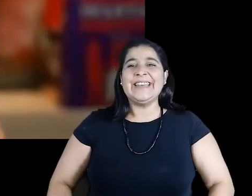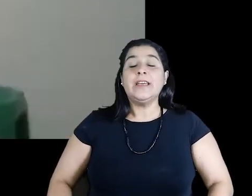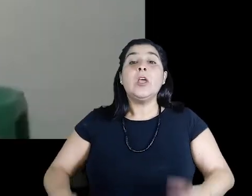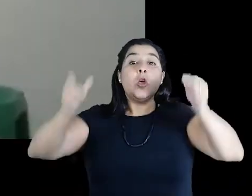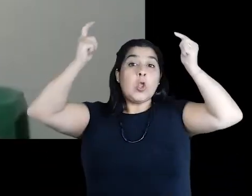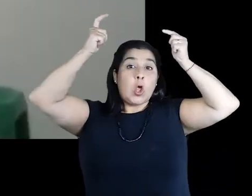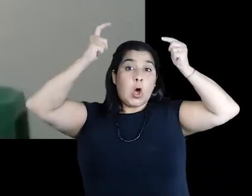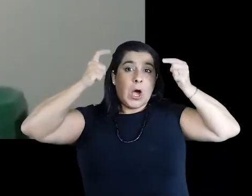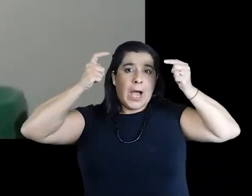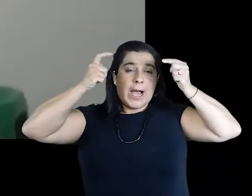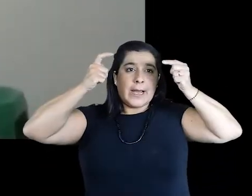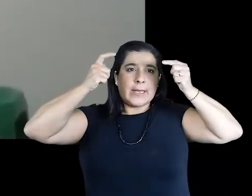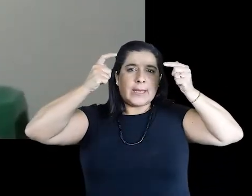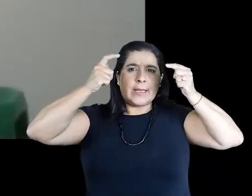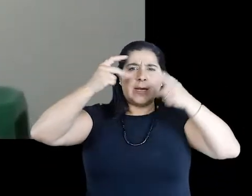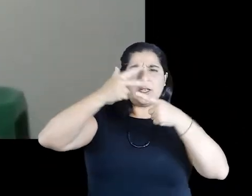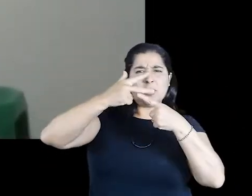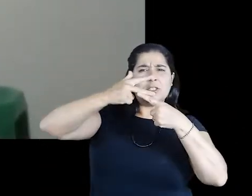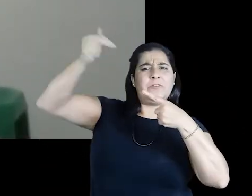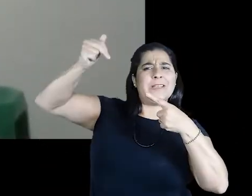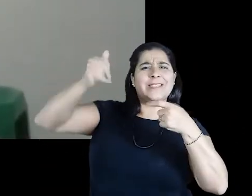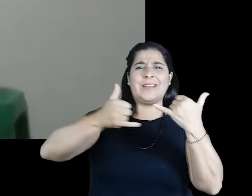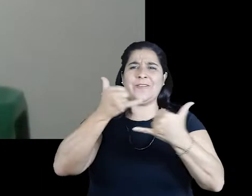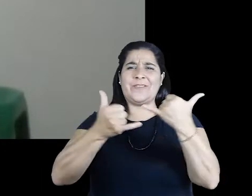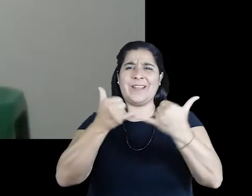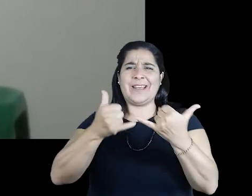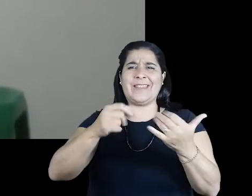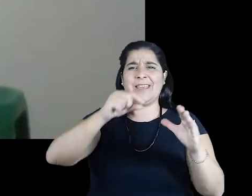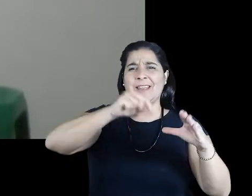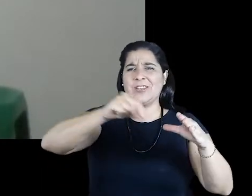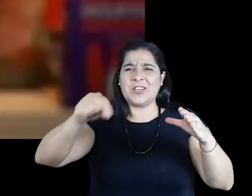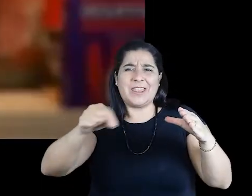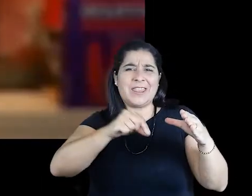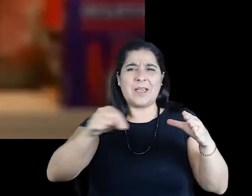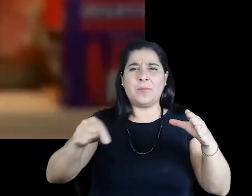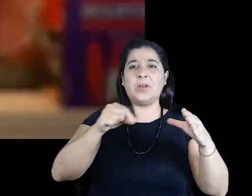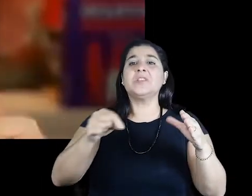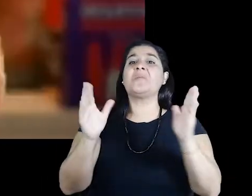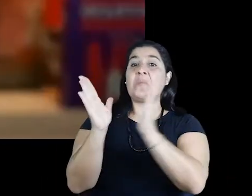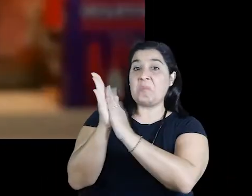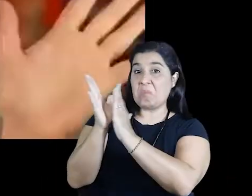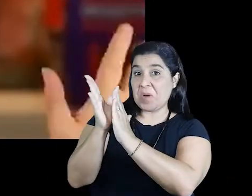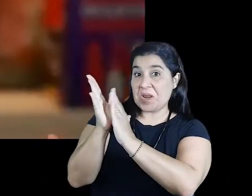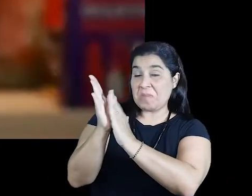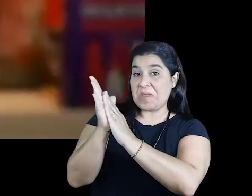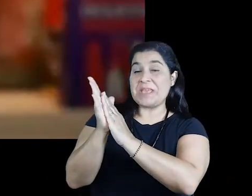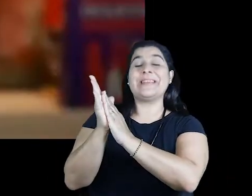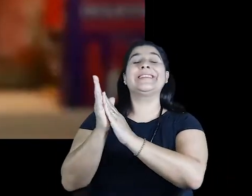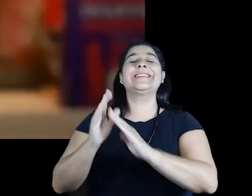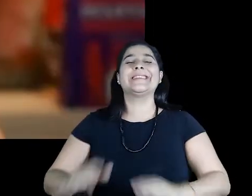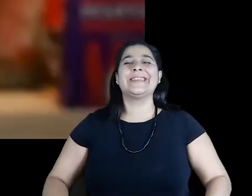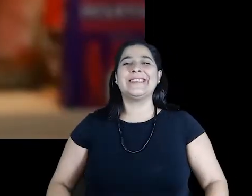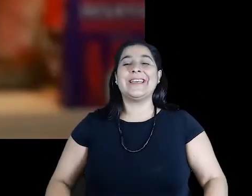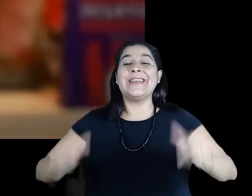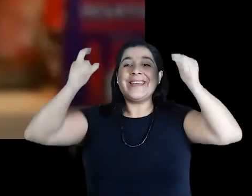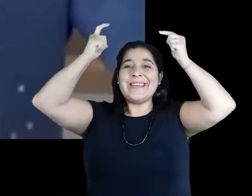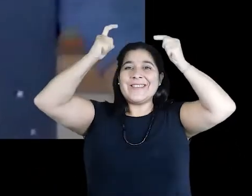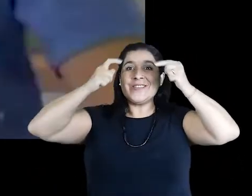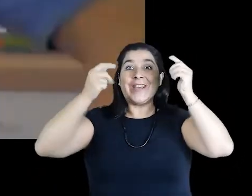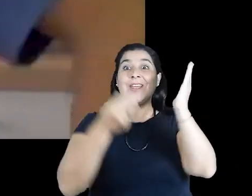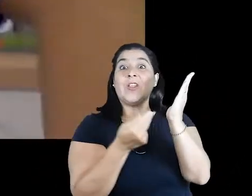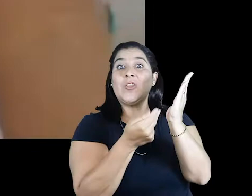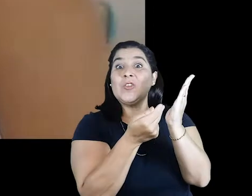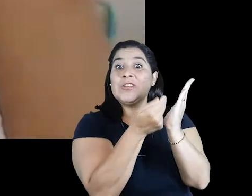Sou rainha de ganhar jogos de tabuleiro das pessoas. Parabéns, que beleza! Eu sou o rei